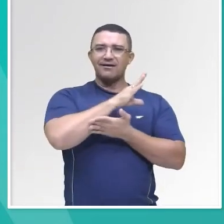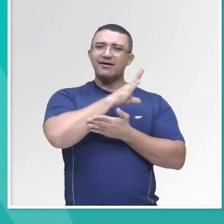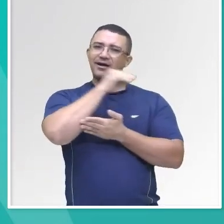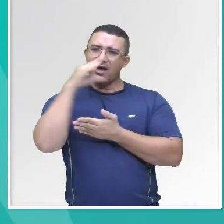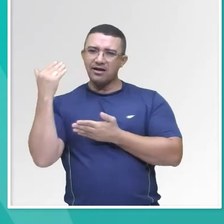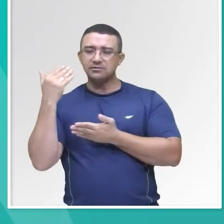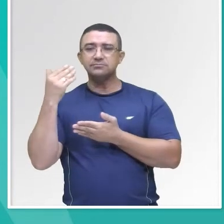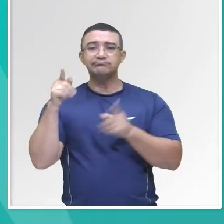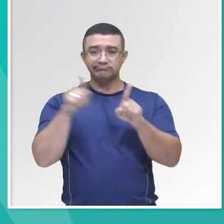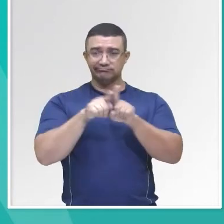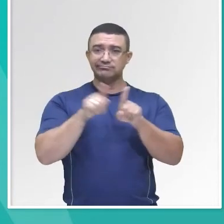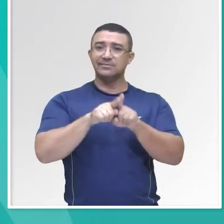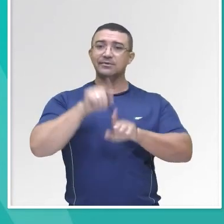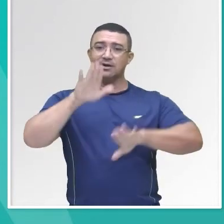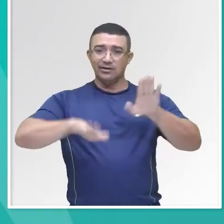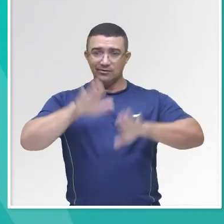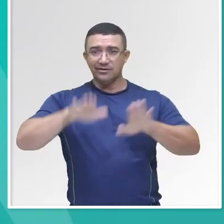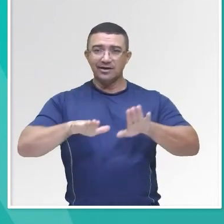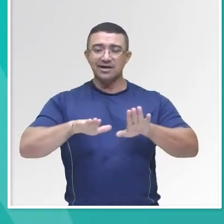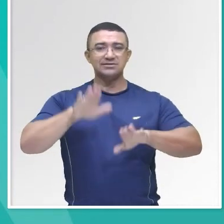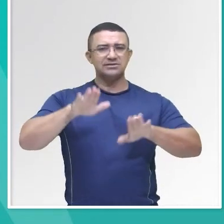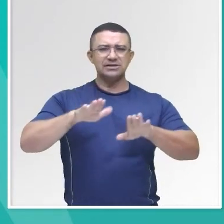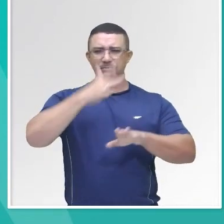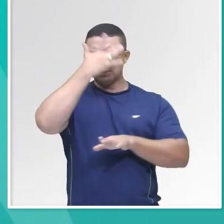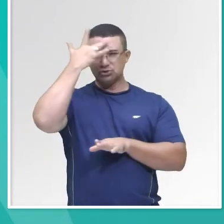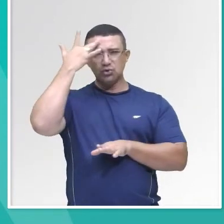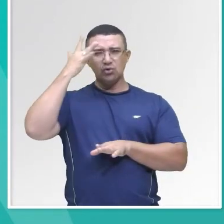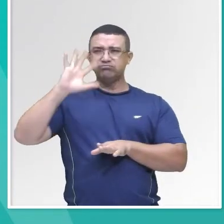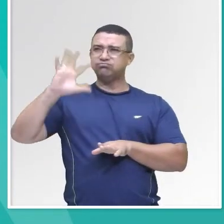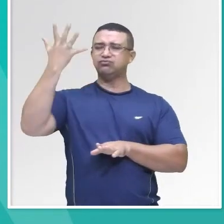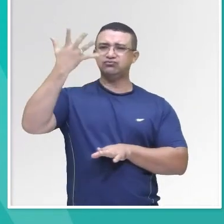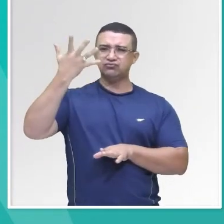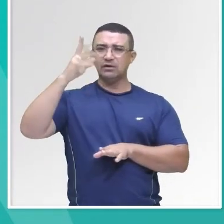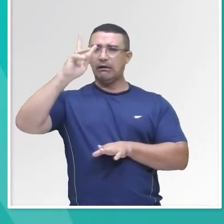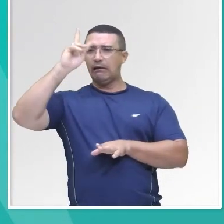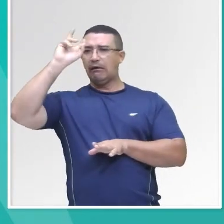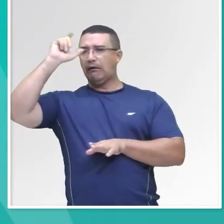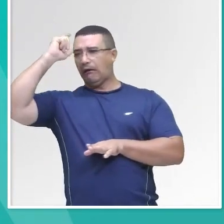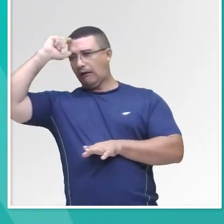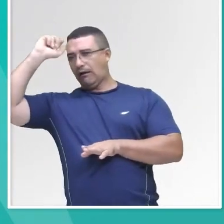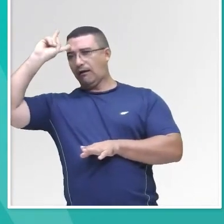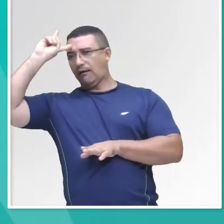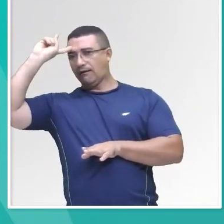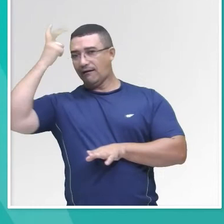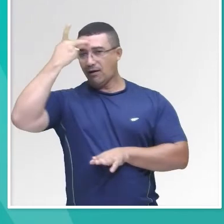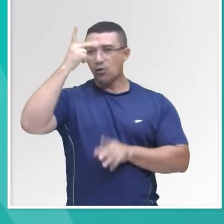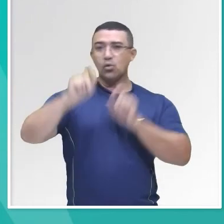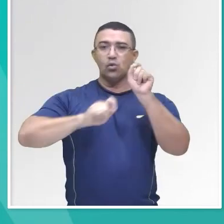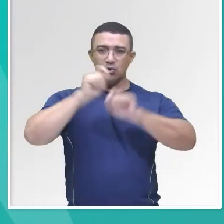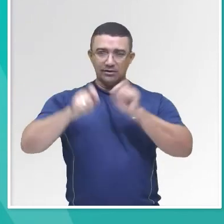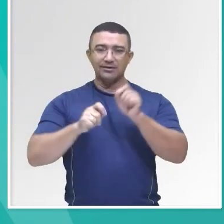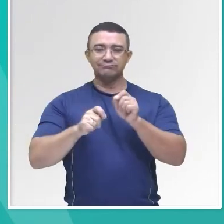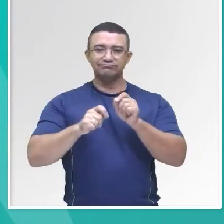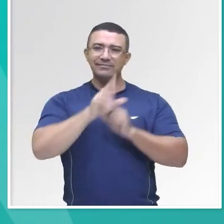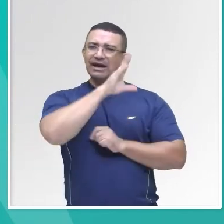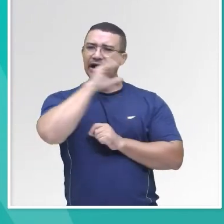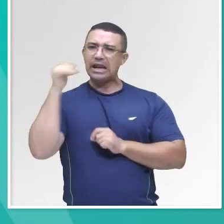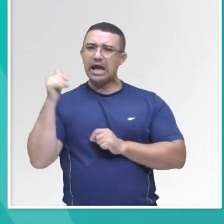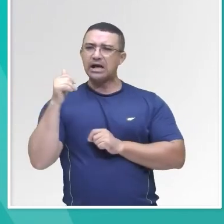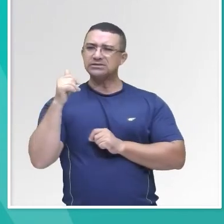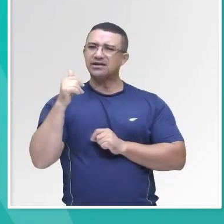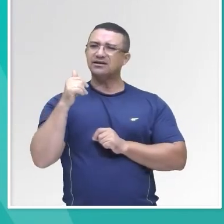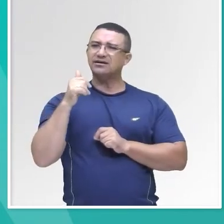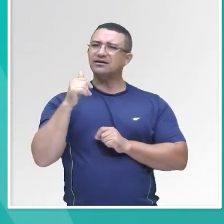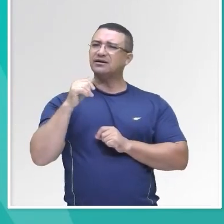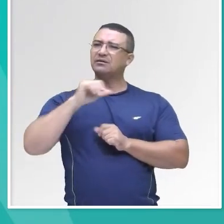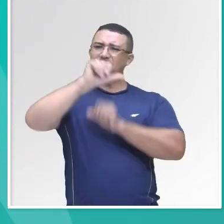apatia, passividade e individualismo. O que ele quer dizer com isso aí, esse argumento? Vai tornando a criança